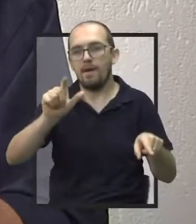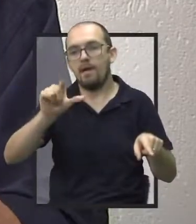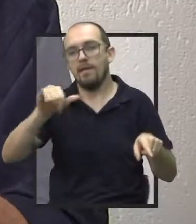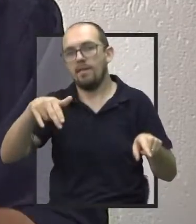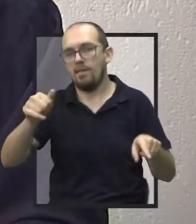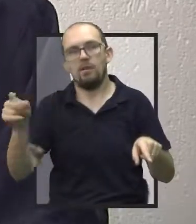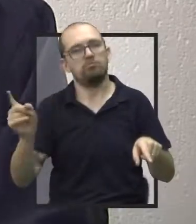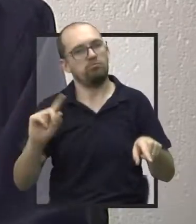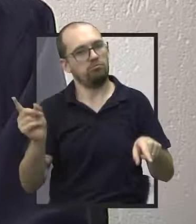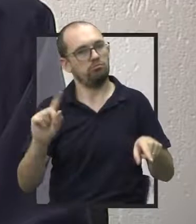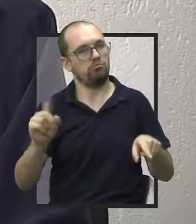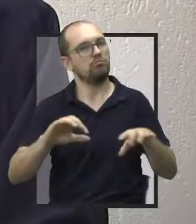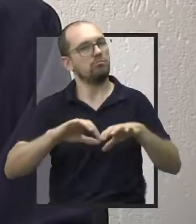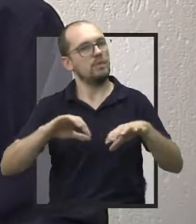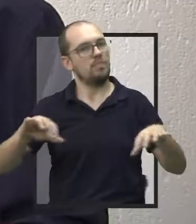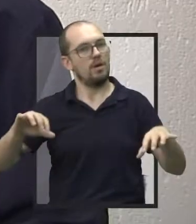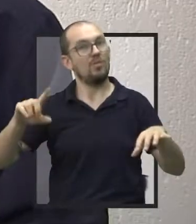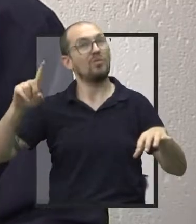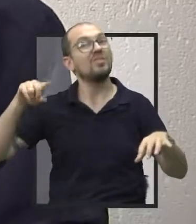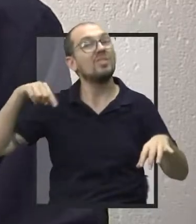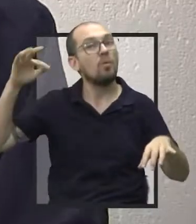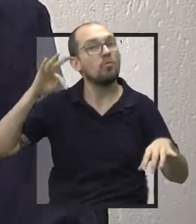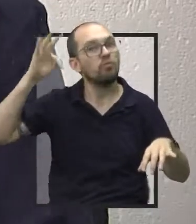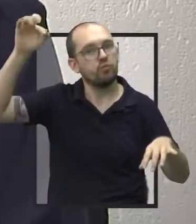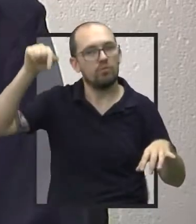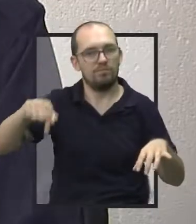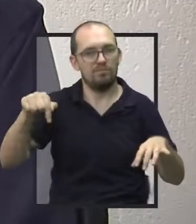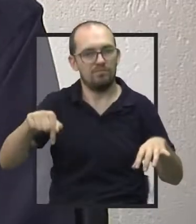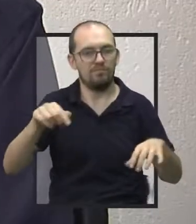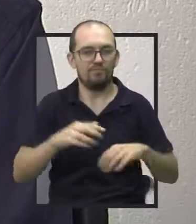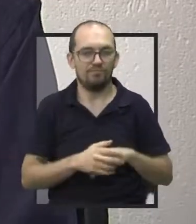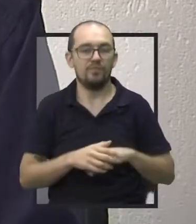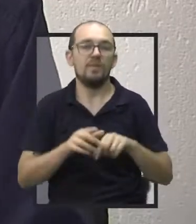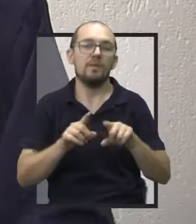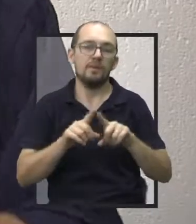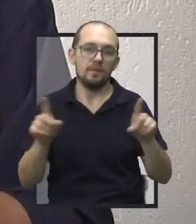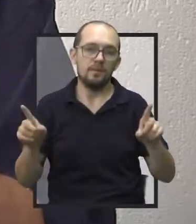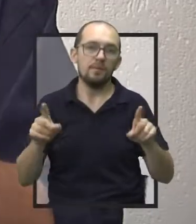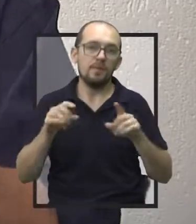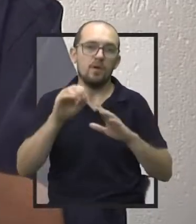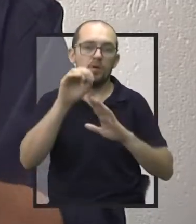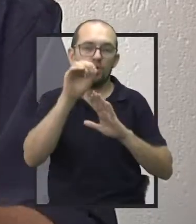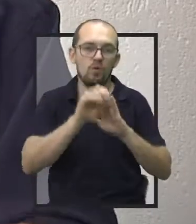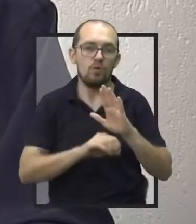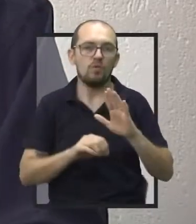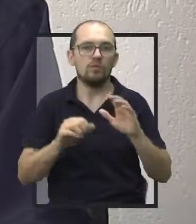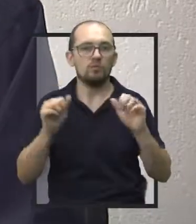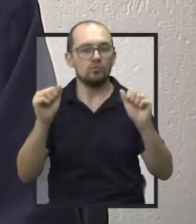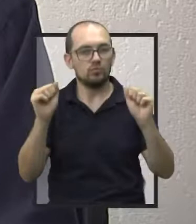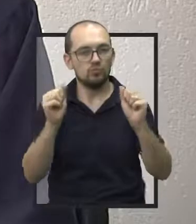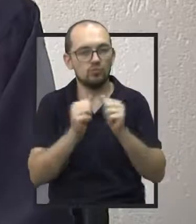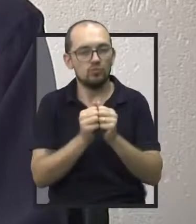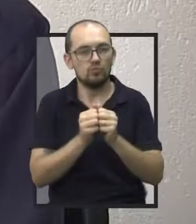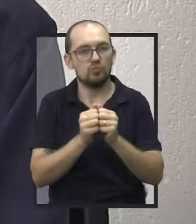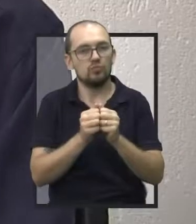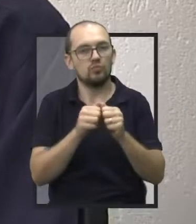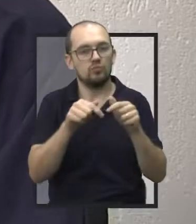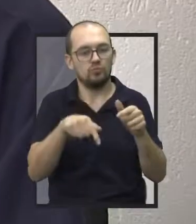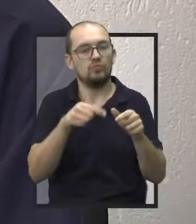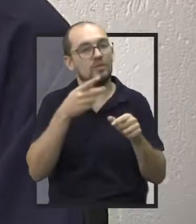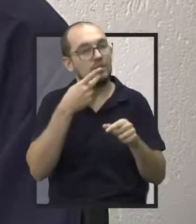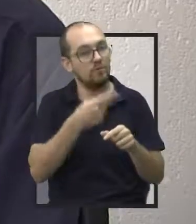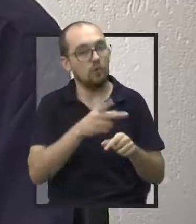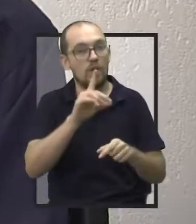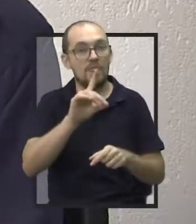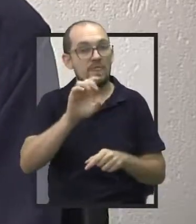resposta do requerimento nós encaminhado pelo subsecretário de relacionamento com os municípios eles nos informam que o